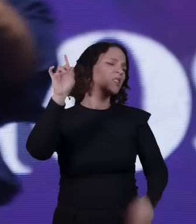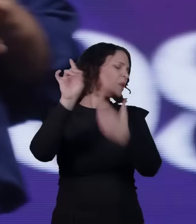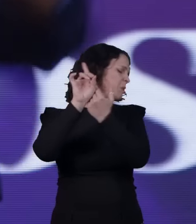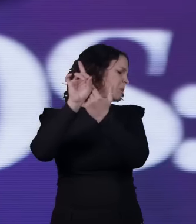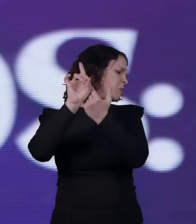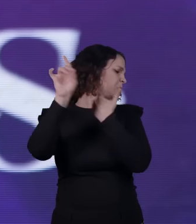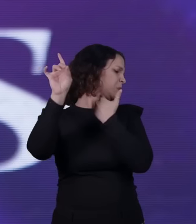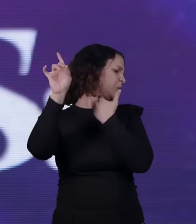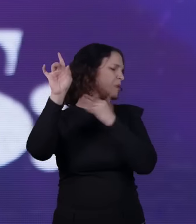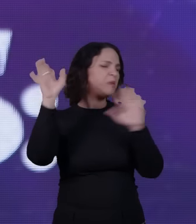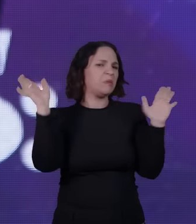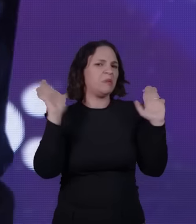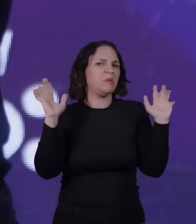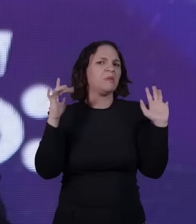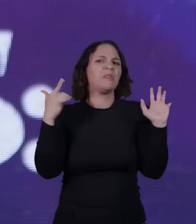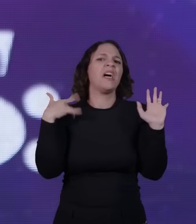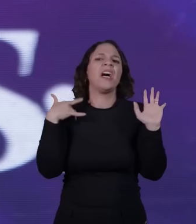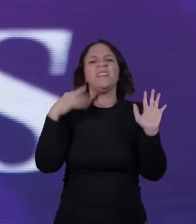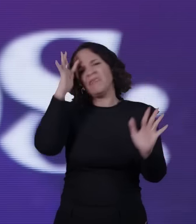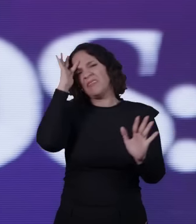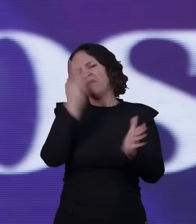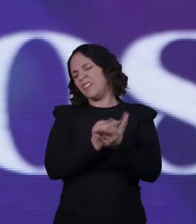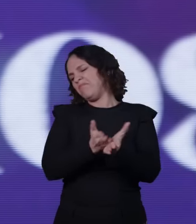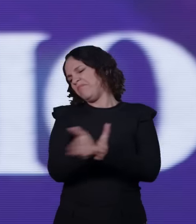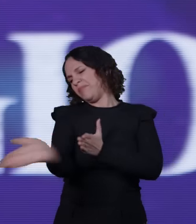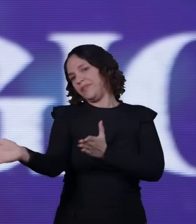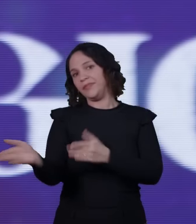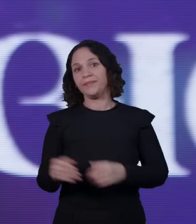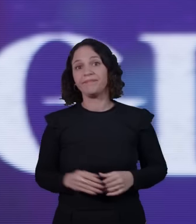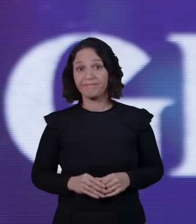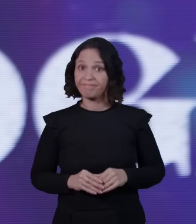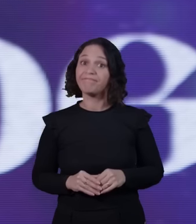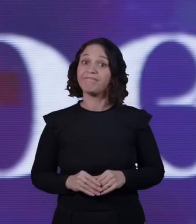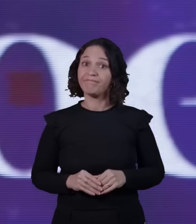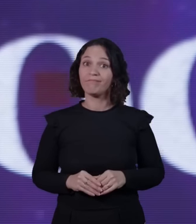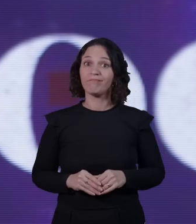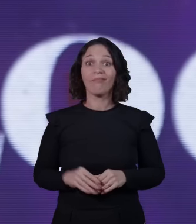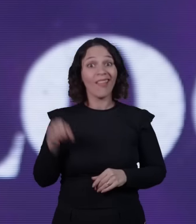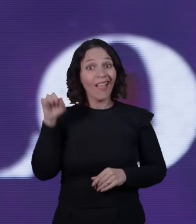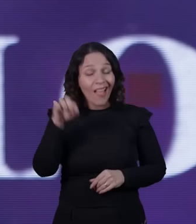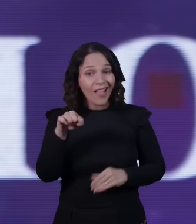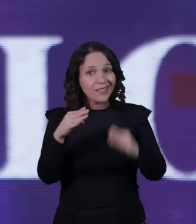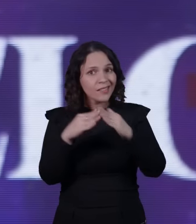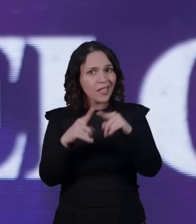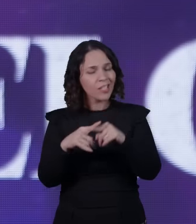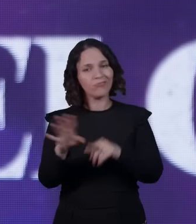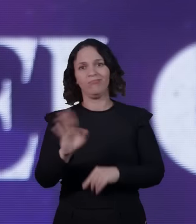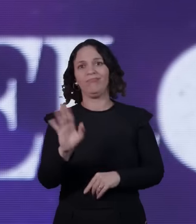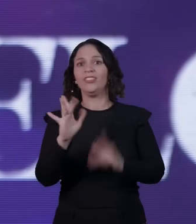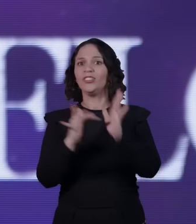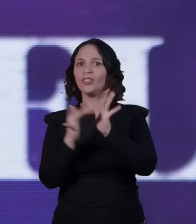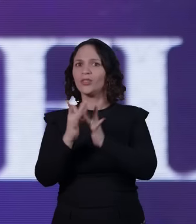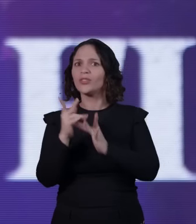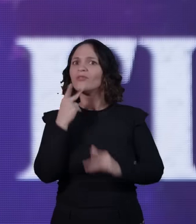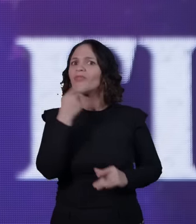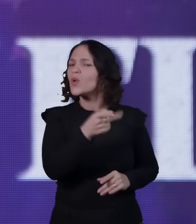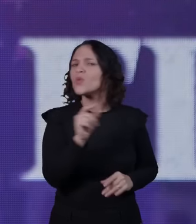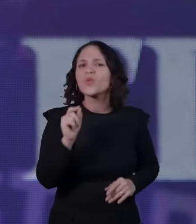e magoado com Deus e quer abandonar a fé. Essa igreja não. Para essa Jesus falou: